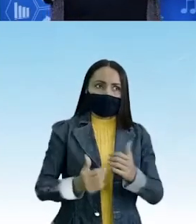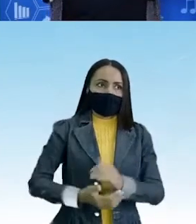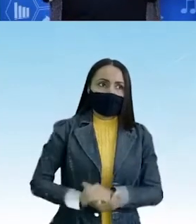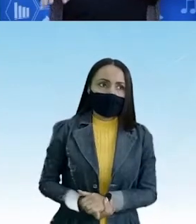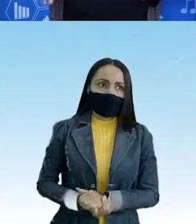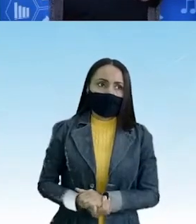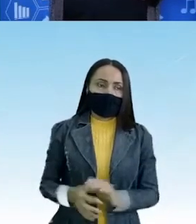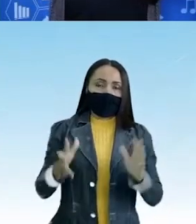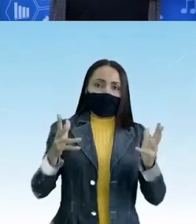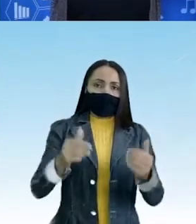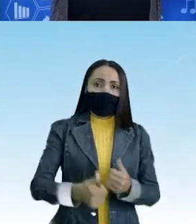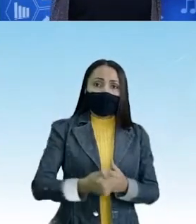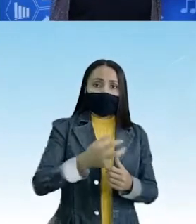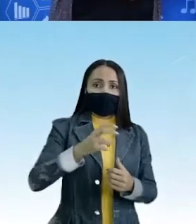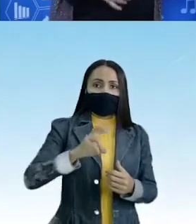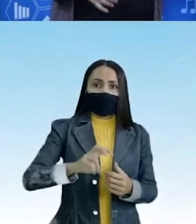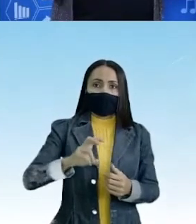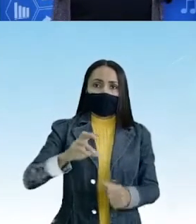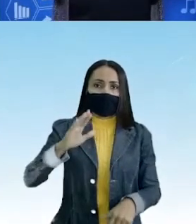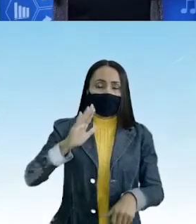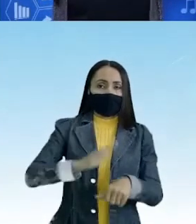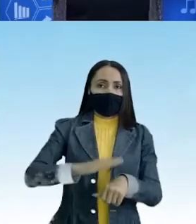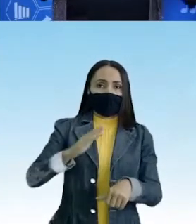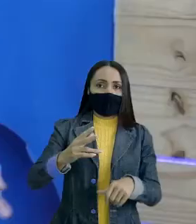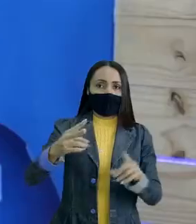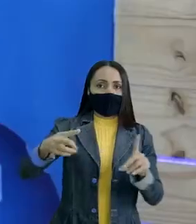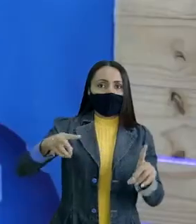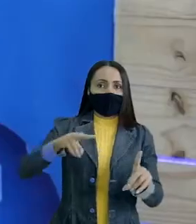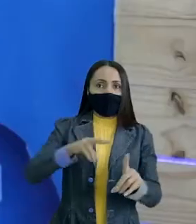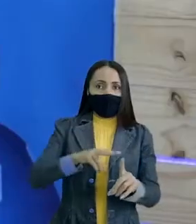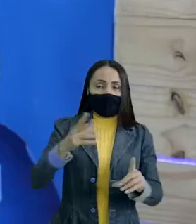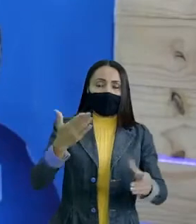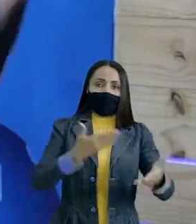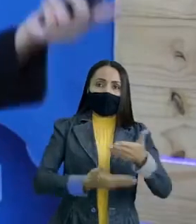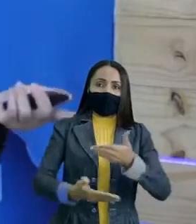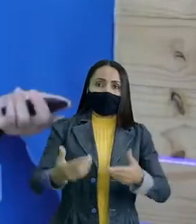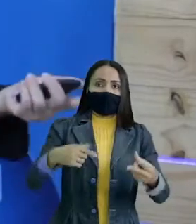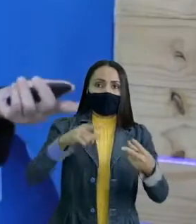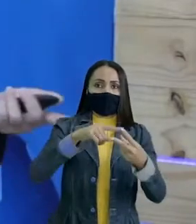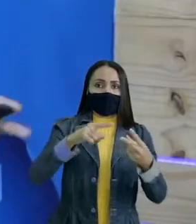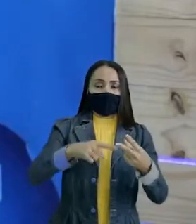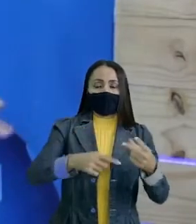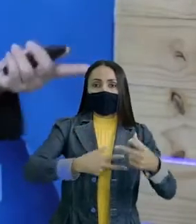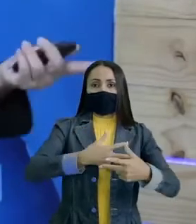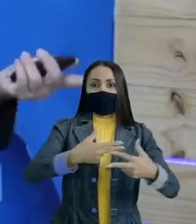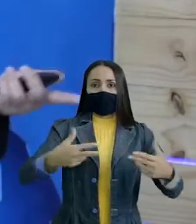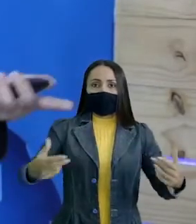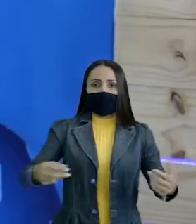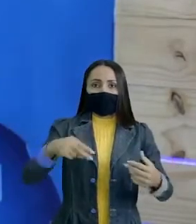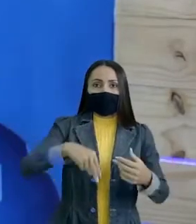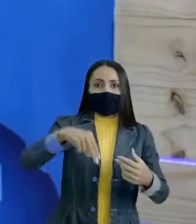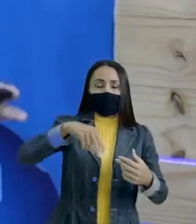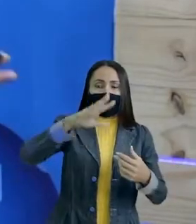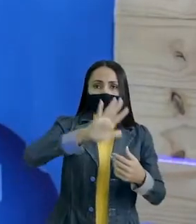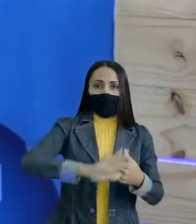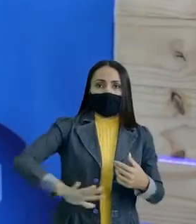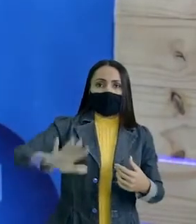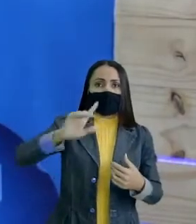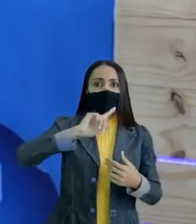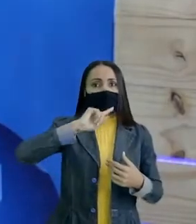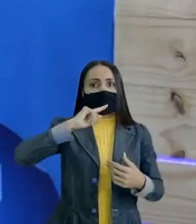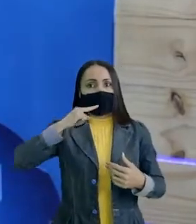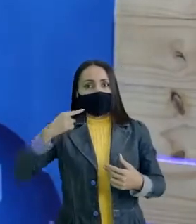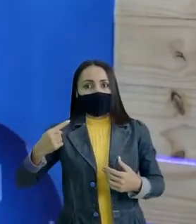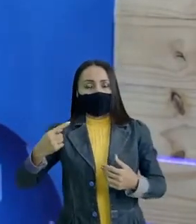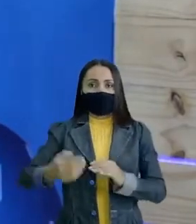15 capitanias, a que mais sobressaiu foi a relação desses dois produtos. O Nordeste, cana-de-açúcar, né, aqui em Pernambuco,